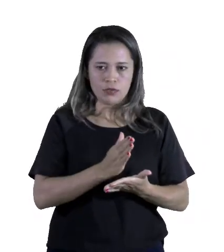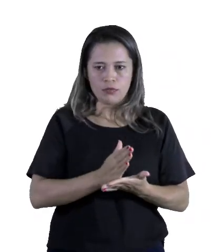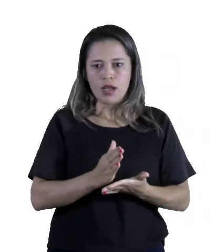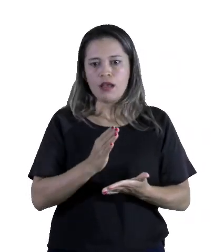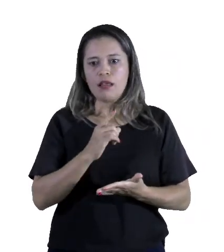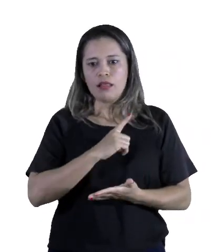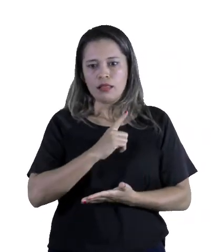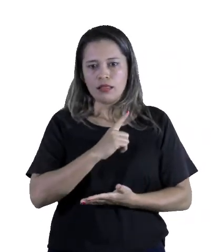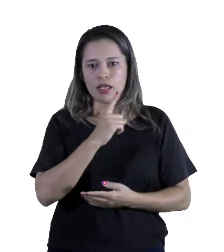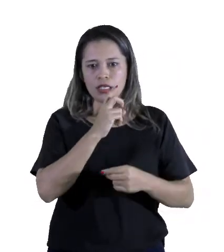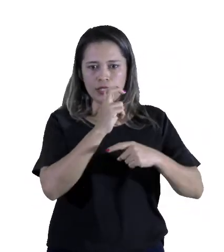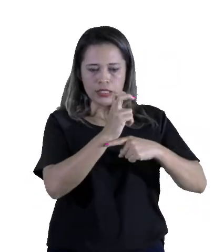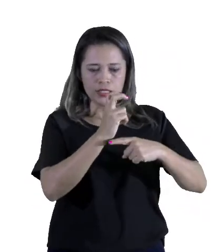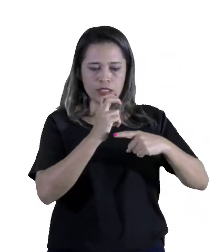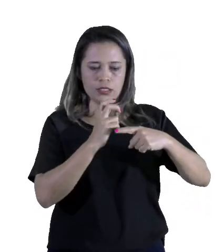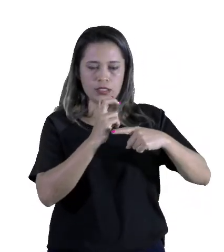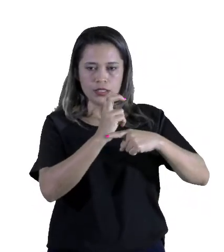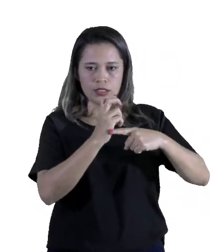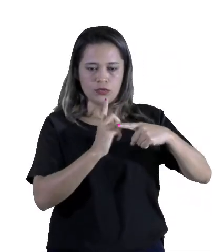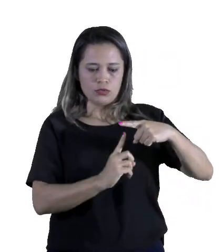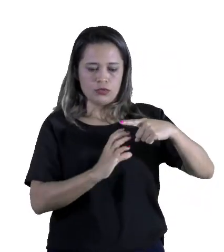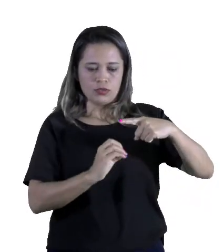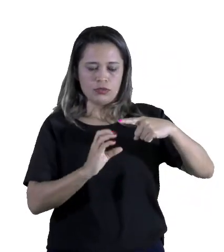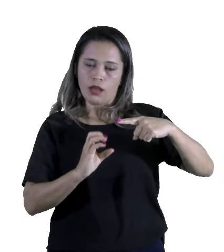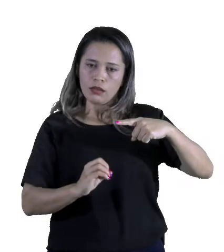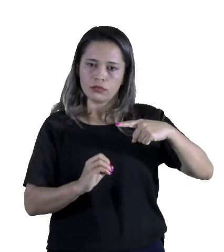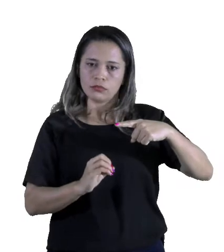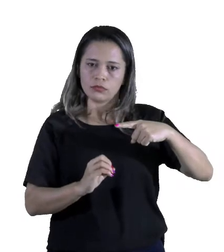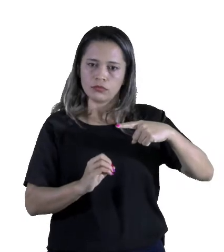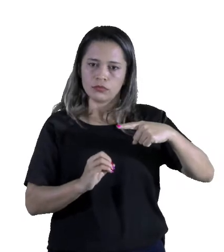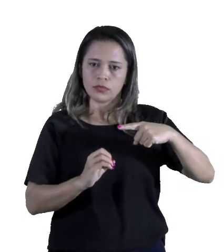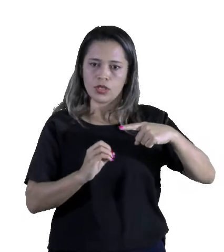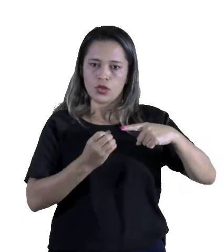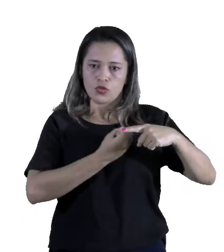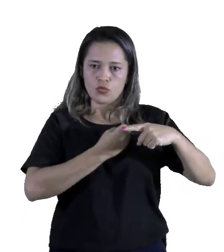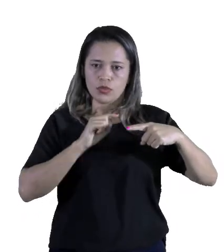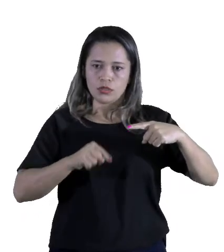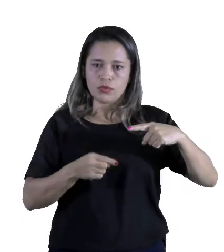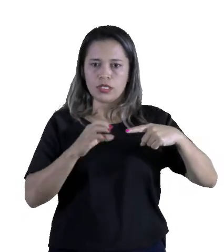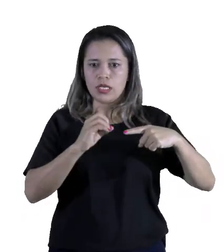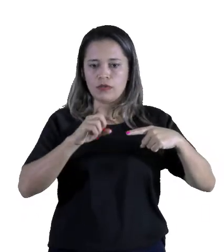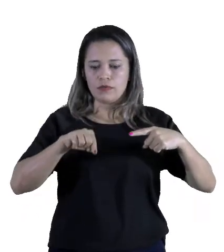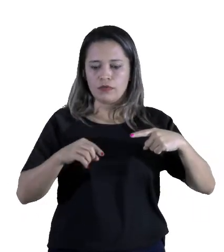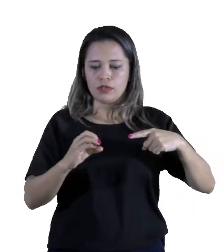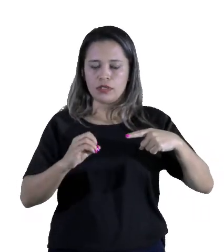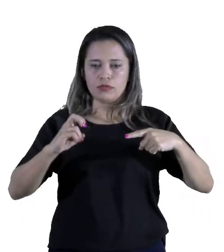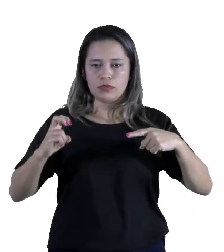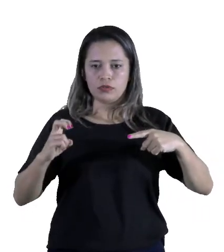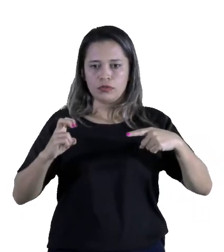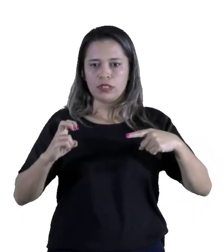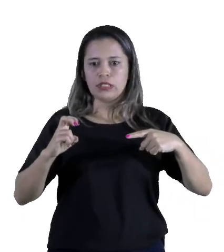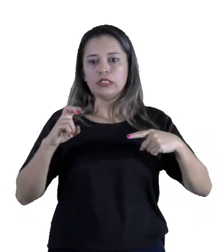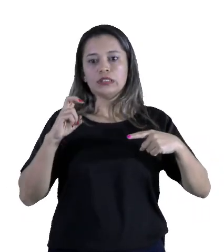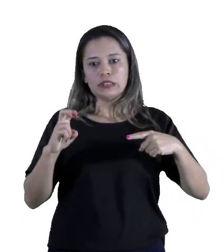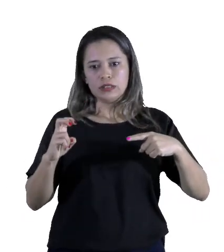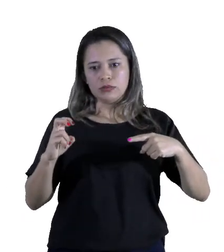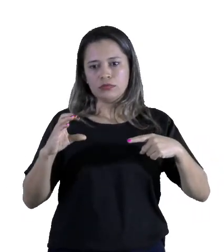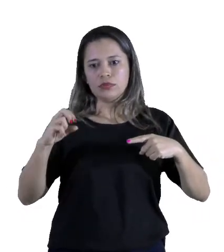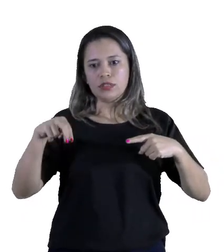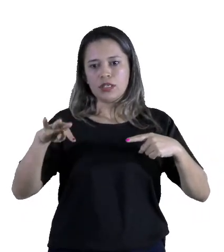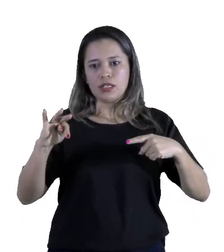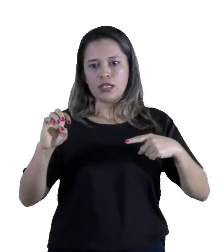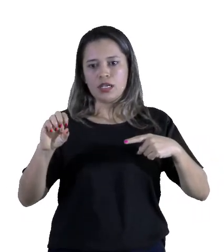R$1, 5 centésimos. Em número decimal, 0,05, né, 5 centésimos.